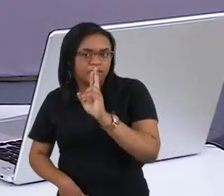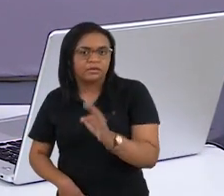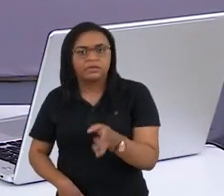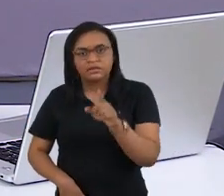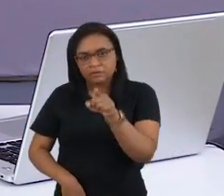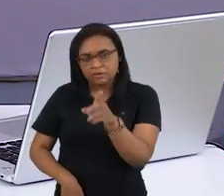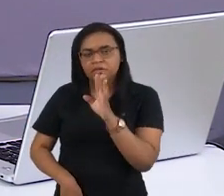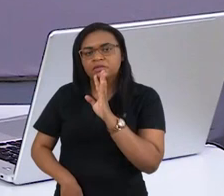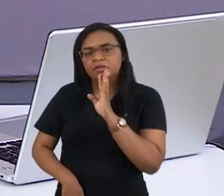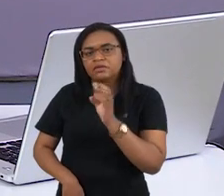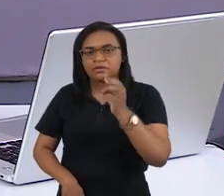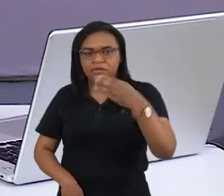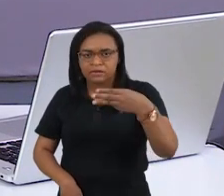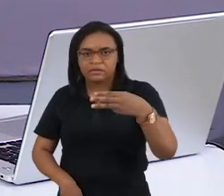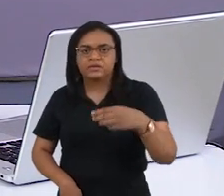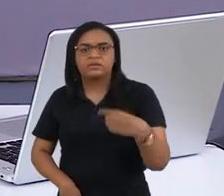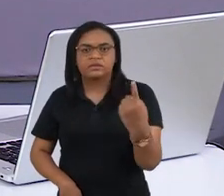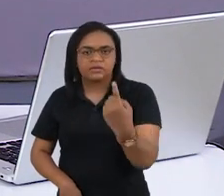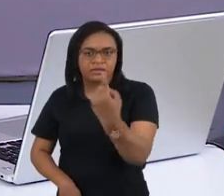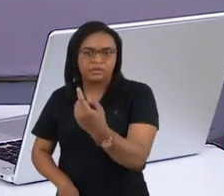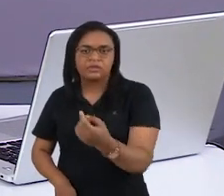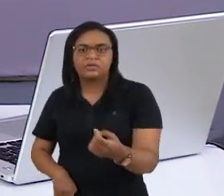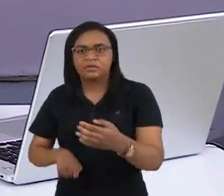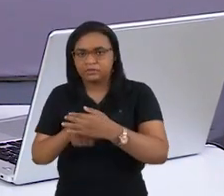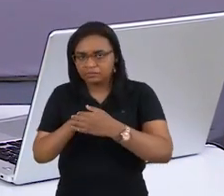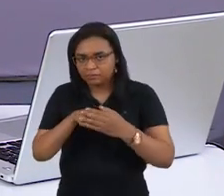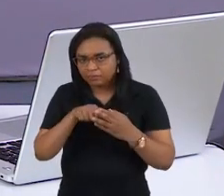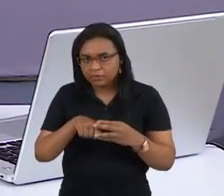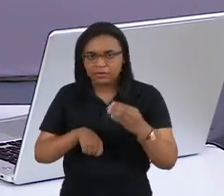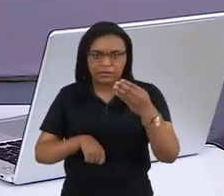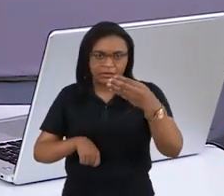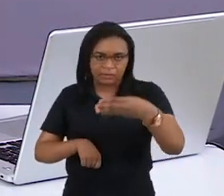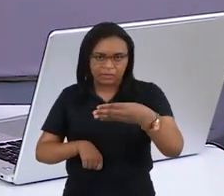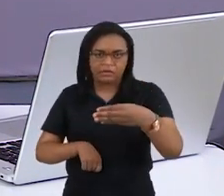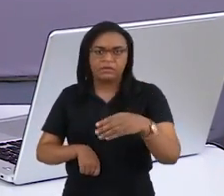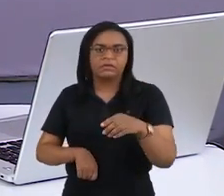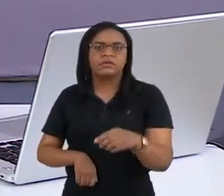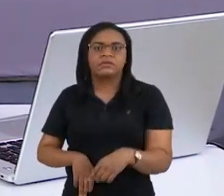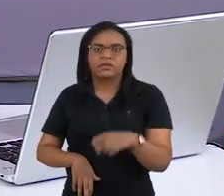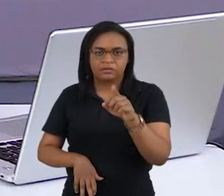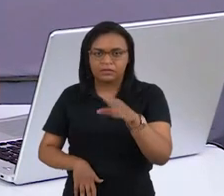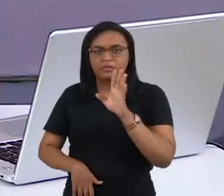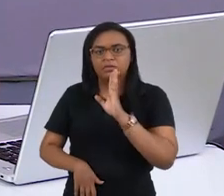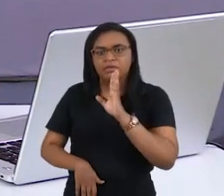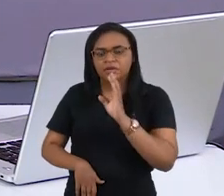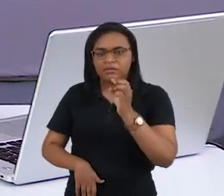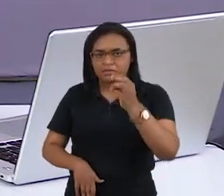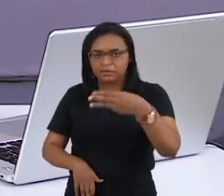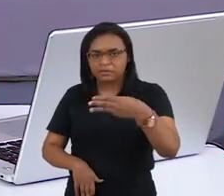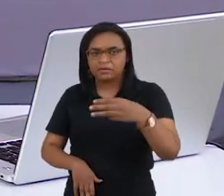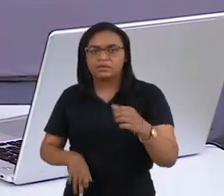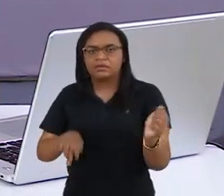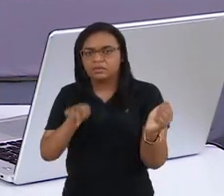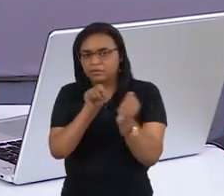3 unidades e quer descobrir a quarta, tá? Por isso, regra de 3, porque você só conhece 3. Vamos acompanhar